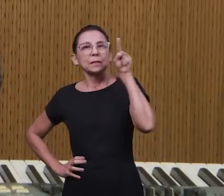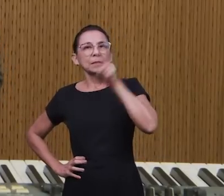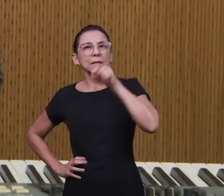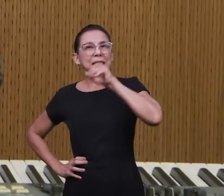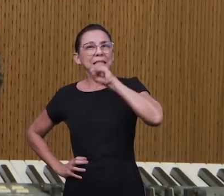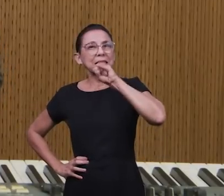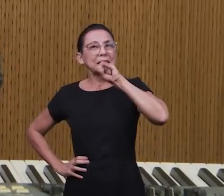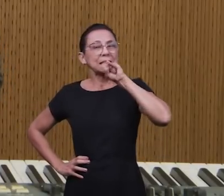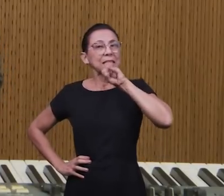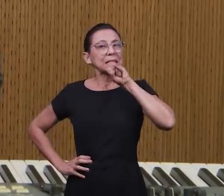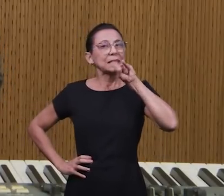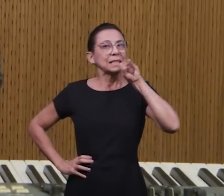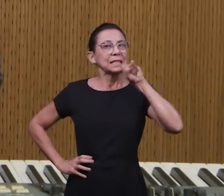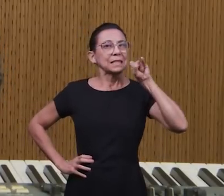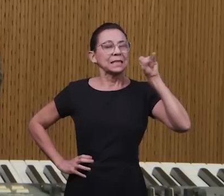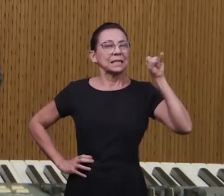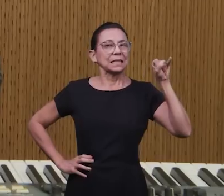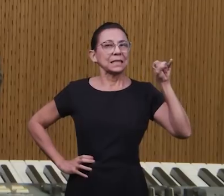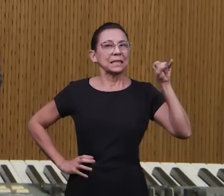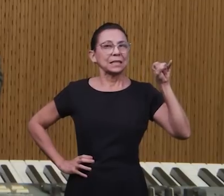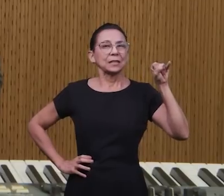Inspira.